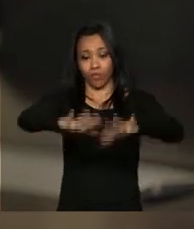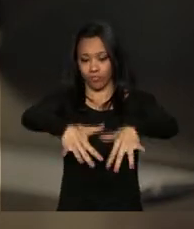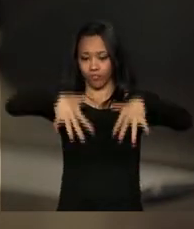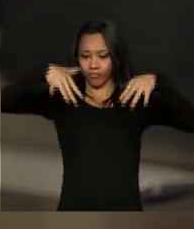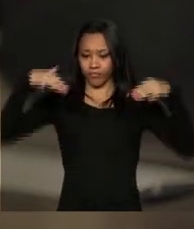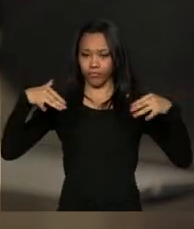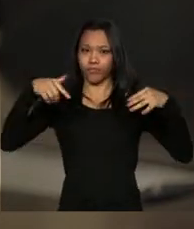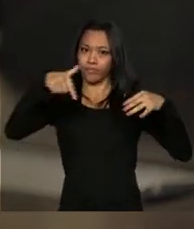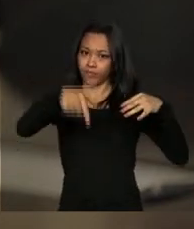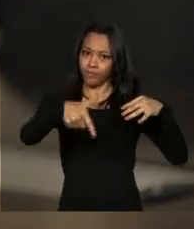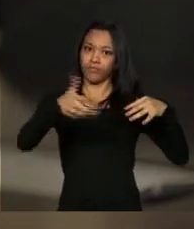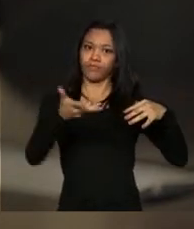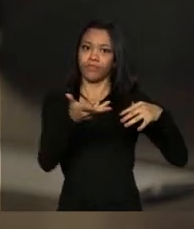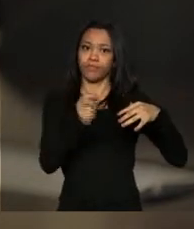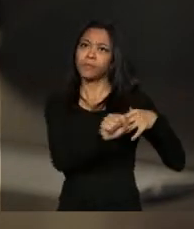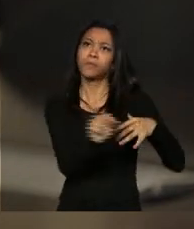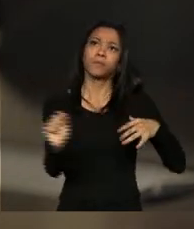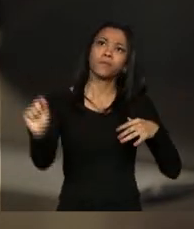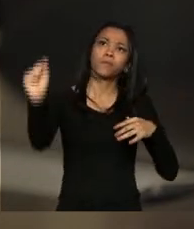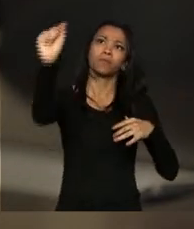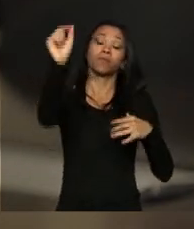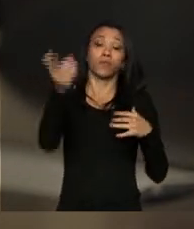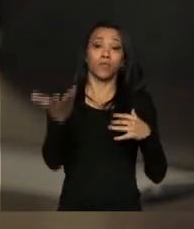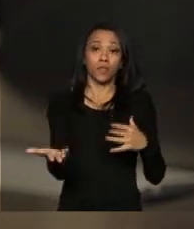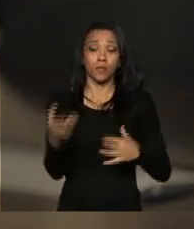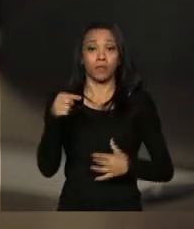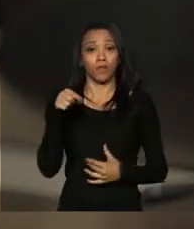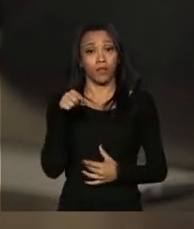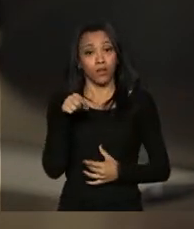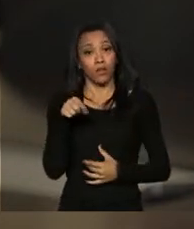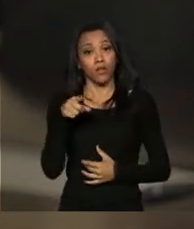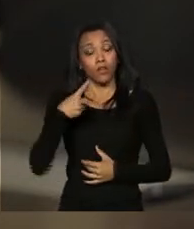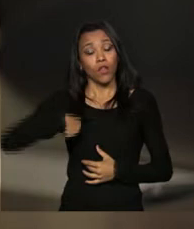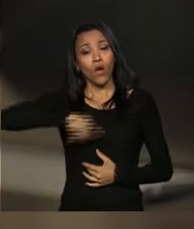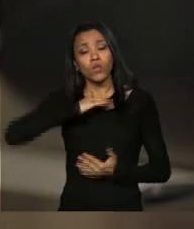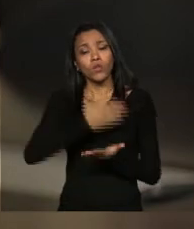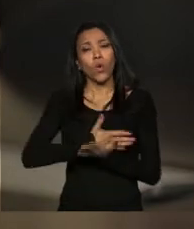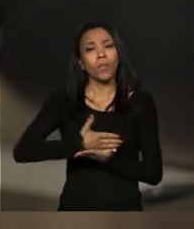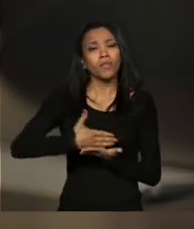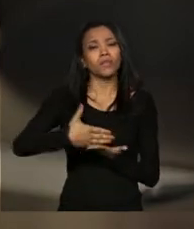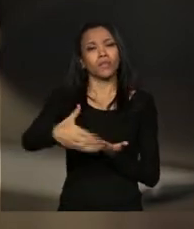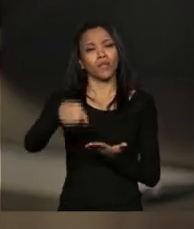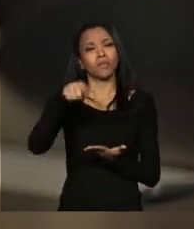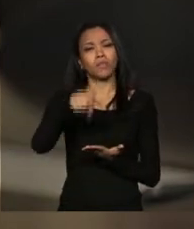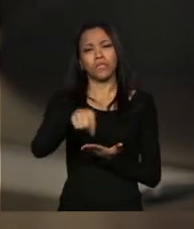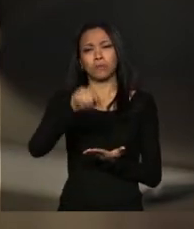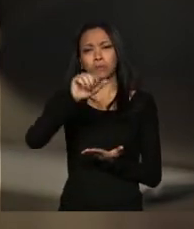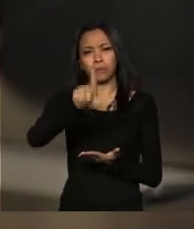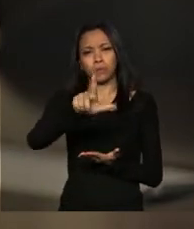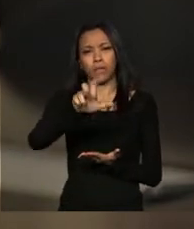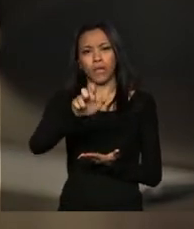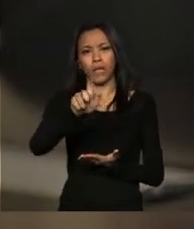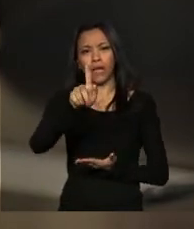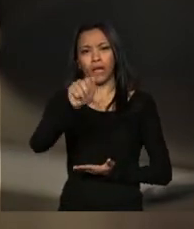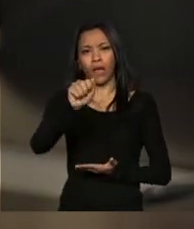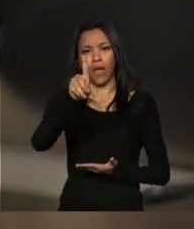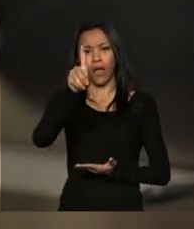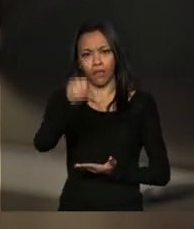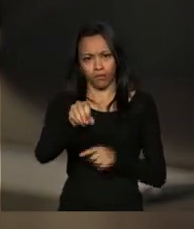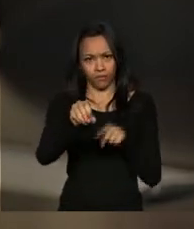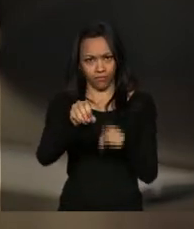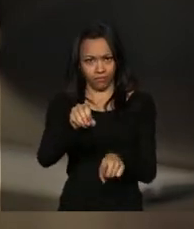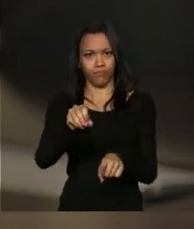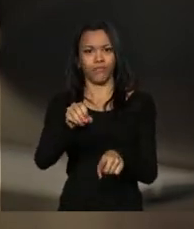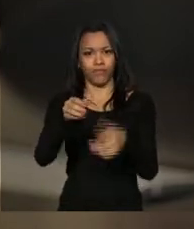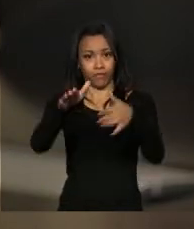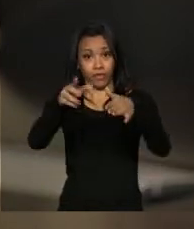rede que vai ser implantada. Então, quer dizer, você começa não só a defender um legado material com esses